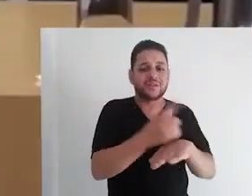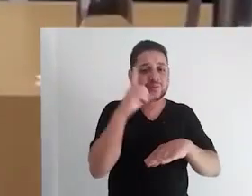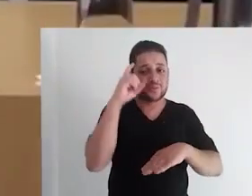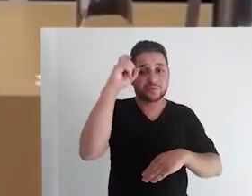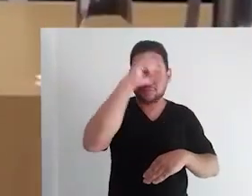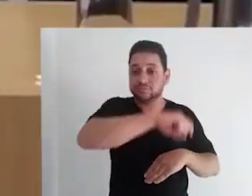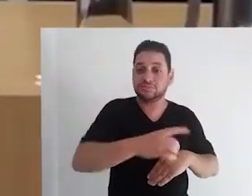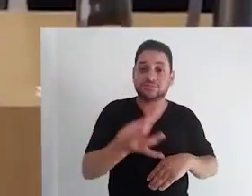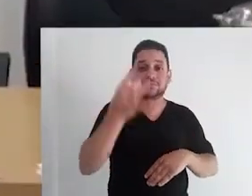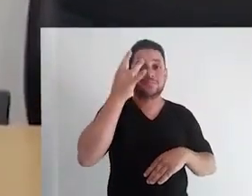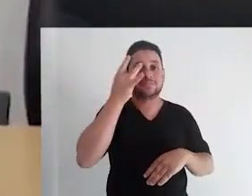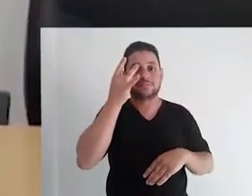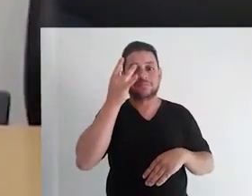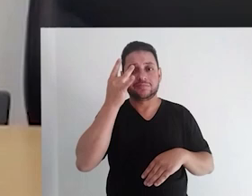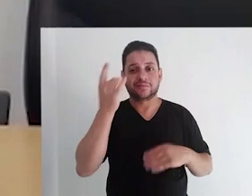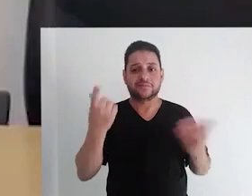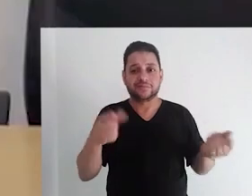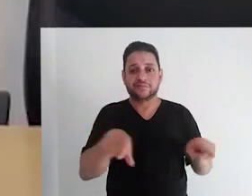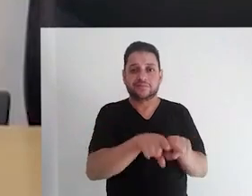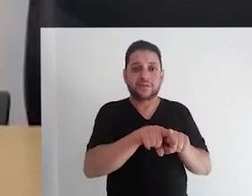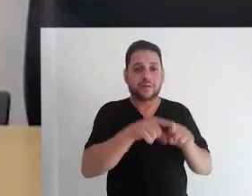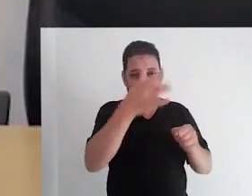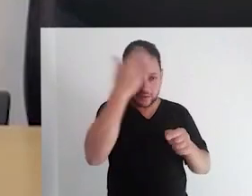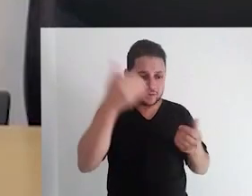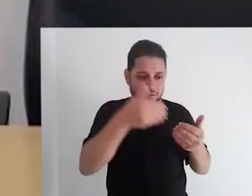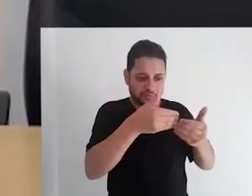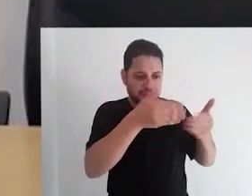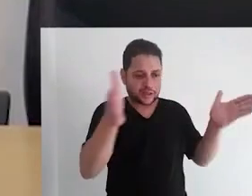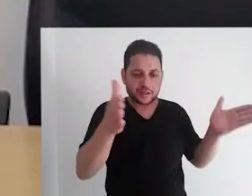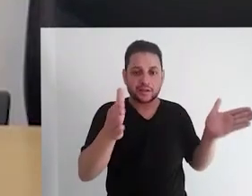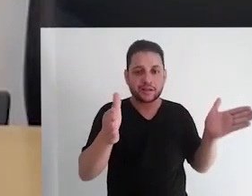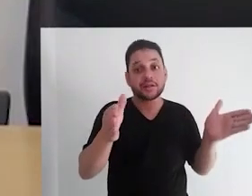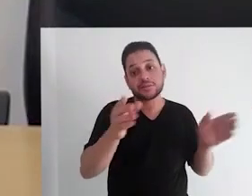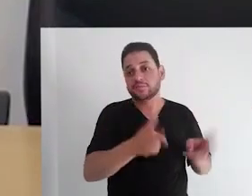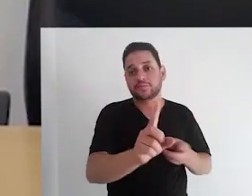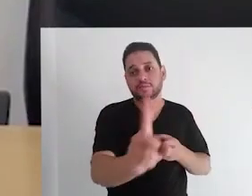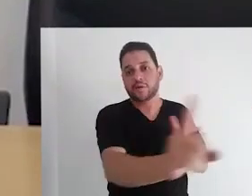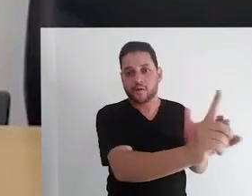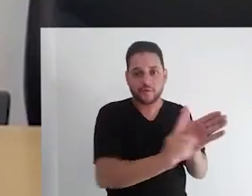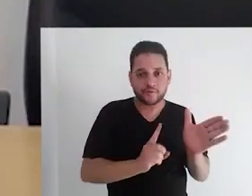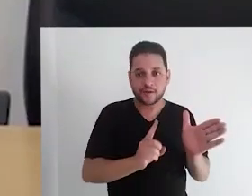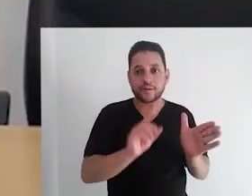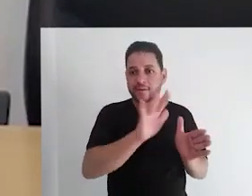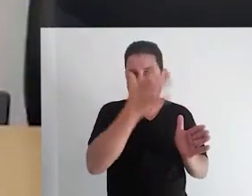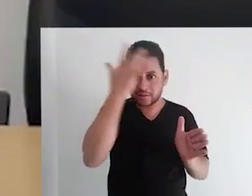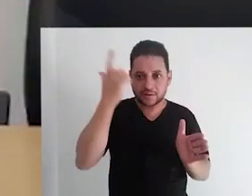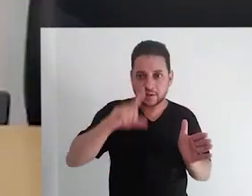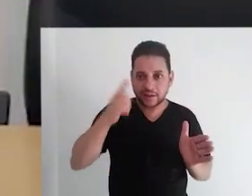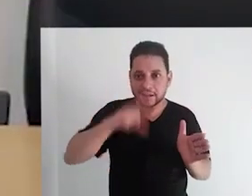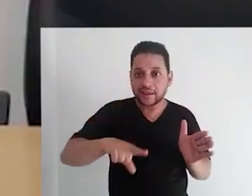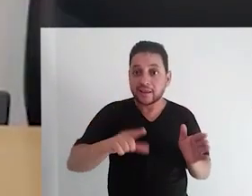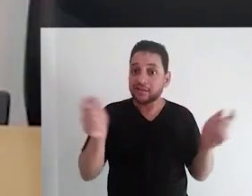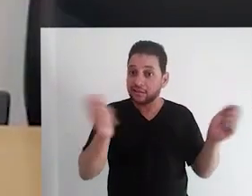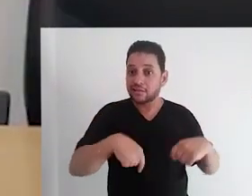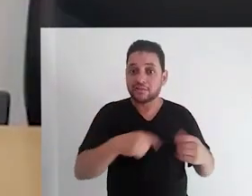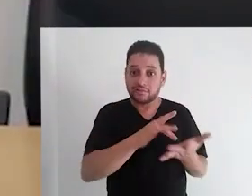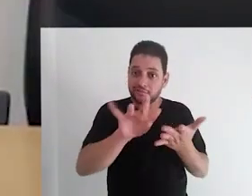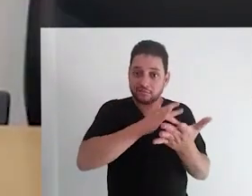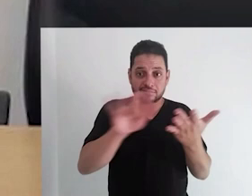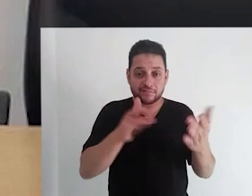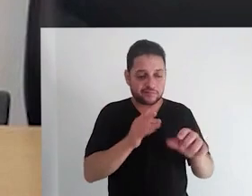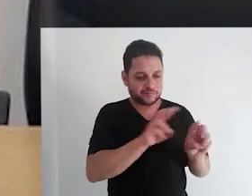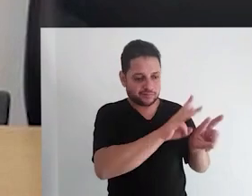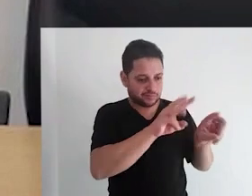essas pessoas a gente vai estar sempre de portas abertas para recebê-las, mas para aquelas que têm condição e que querem optar pelo programa digital, tem